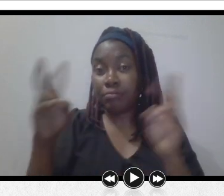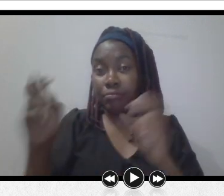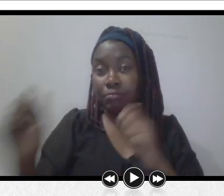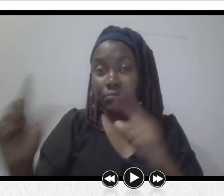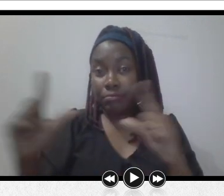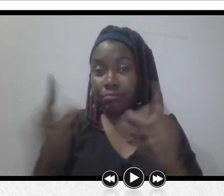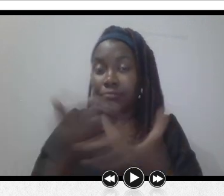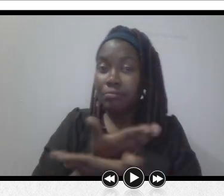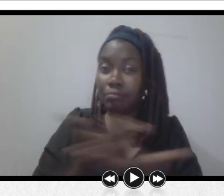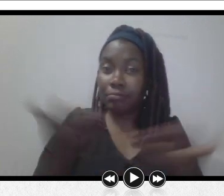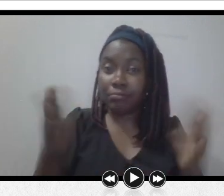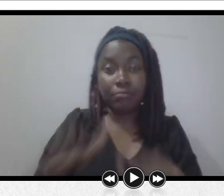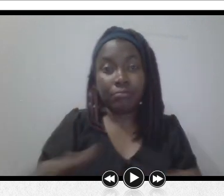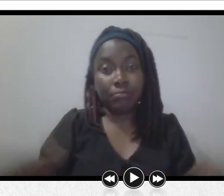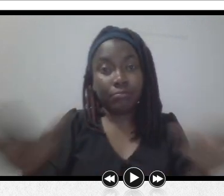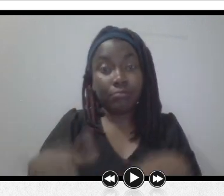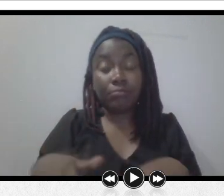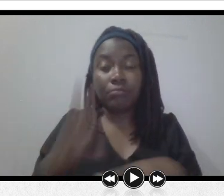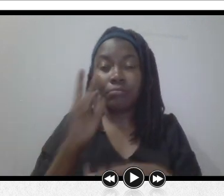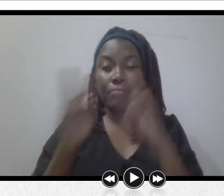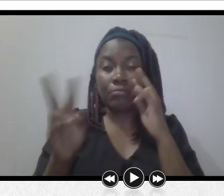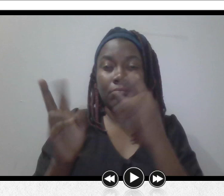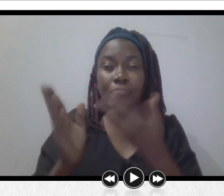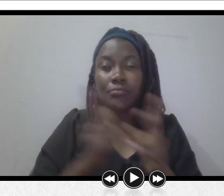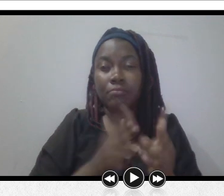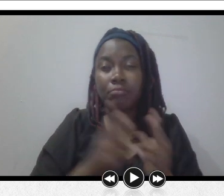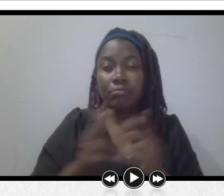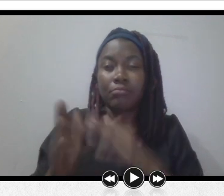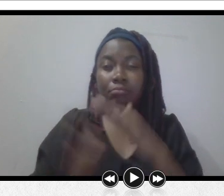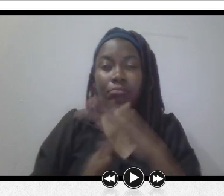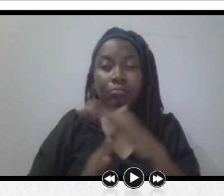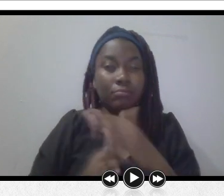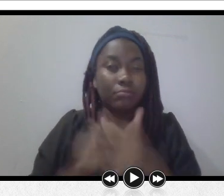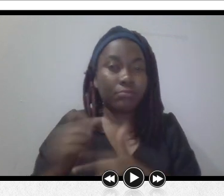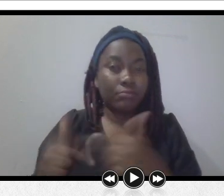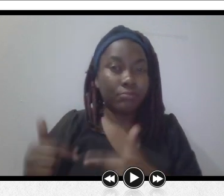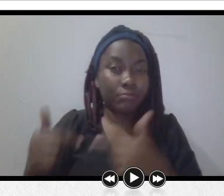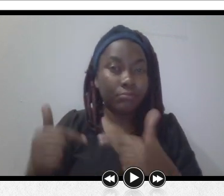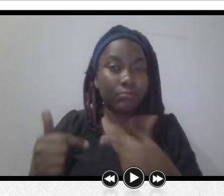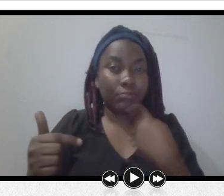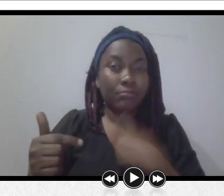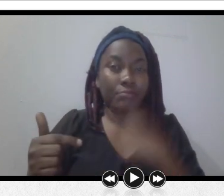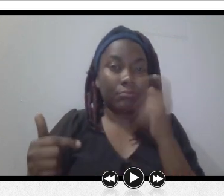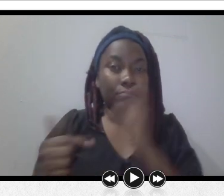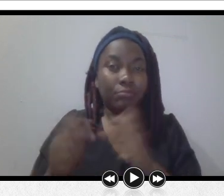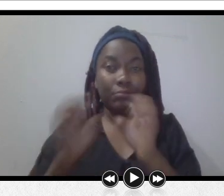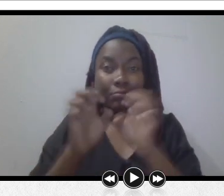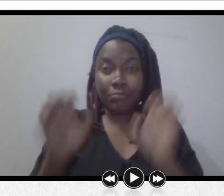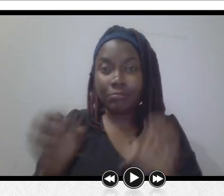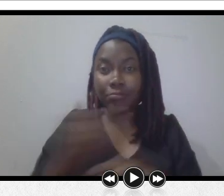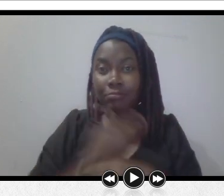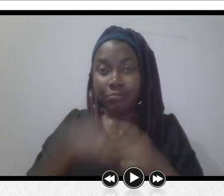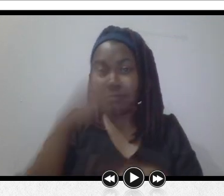slide para as senhoras e para os senhores, né, que olhando para essa padronização mínima de atuação, que a gente chama de estrutura de governança,